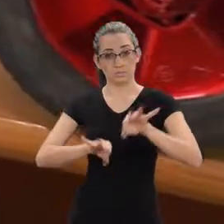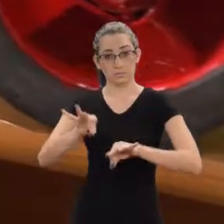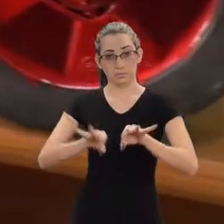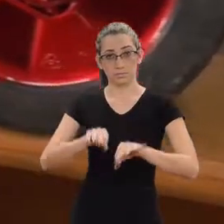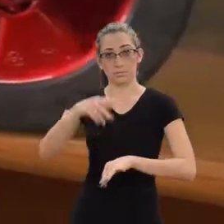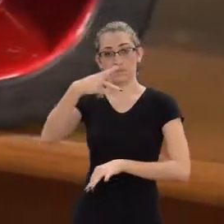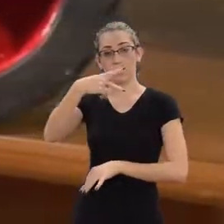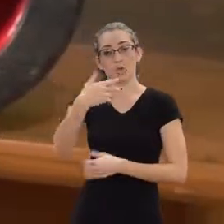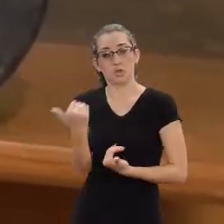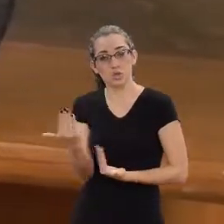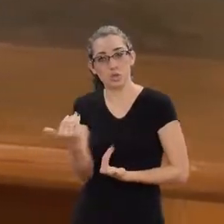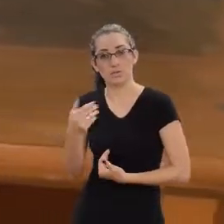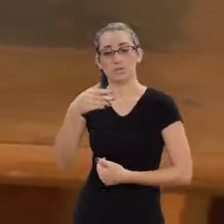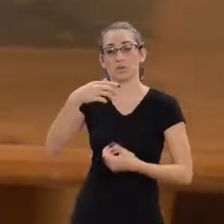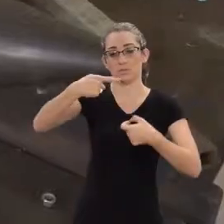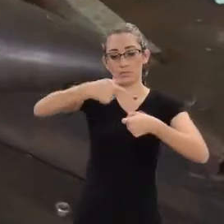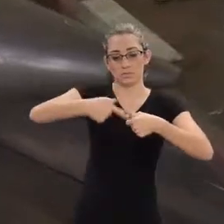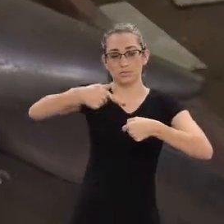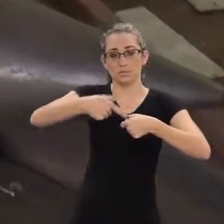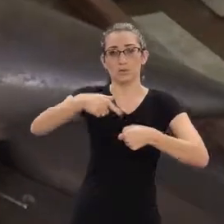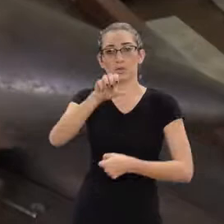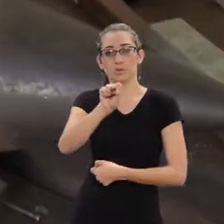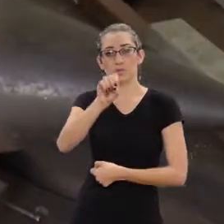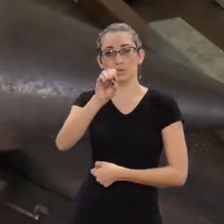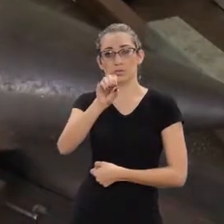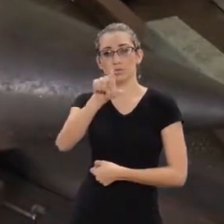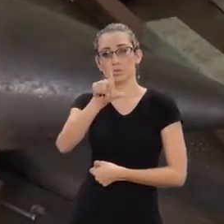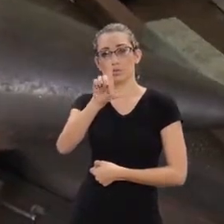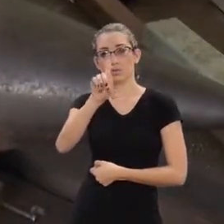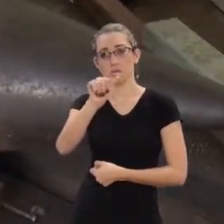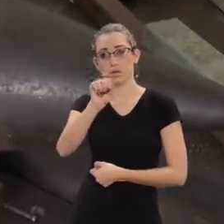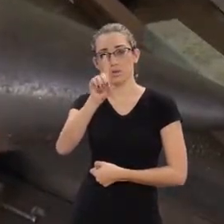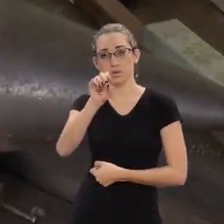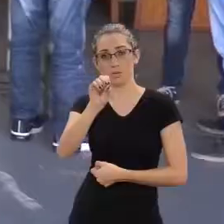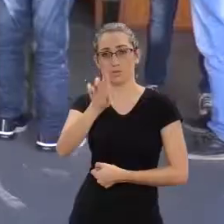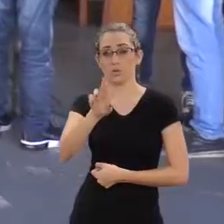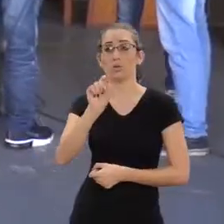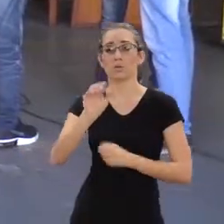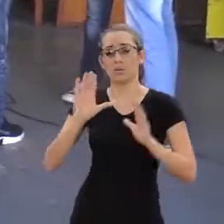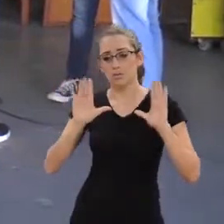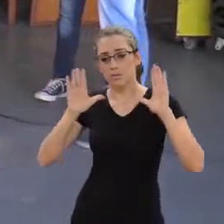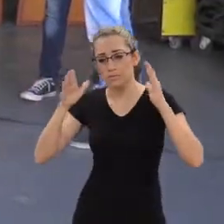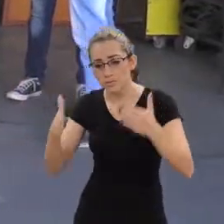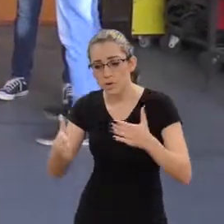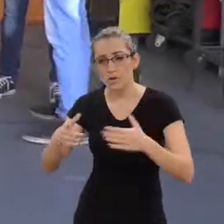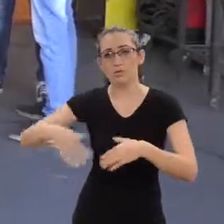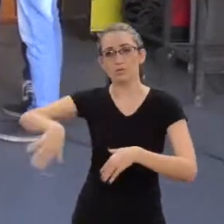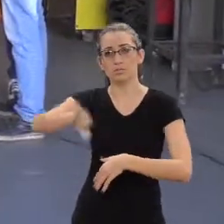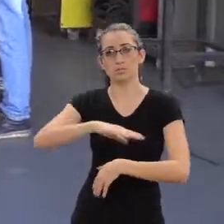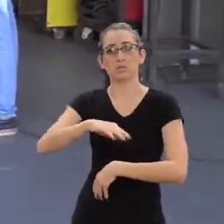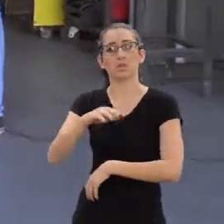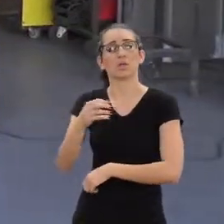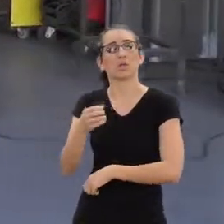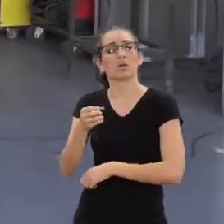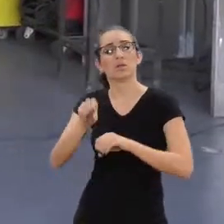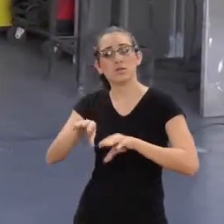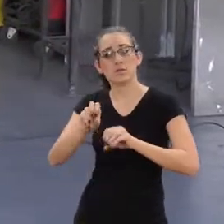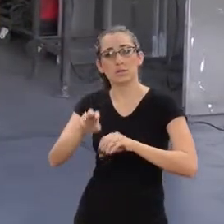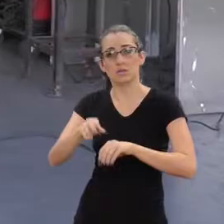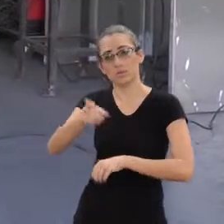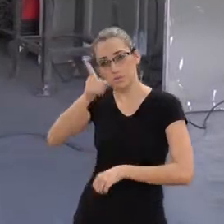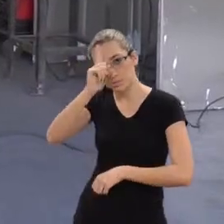O projeto Pequeno Soldador existe desde 2015 e atualmente atende 6 alunos do ensino fundamental de escolas